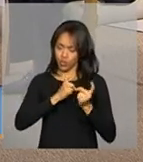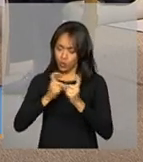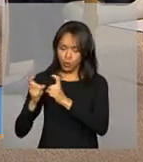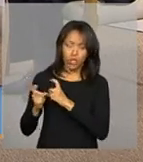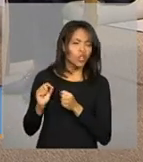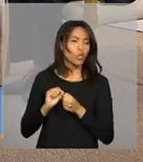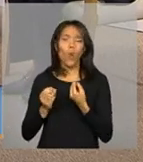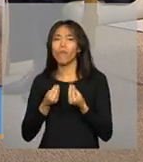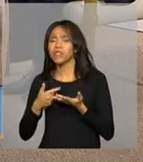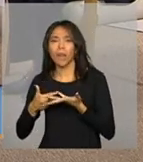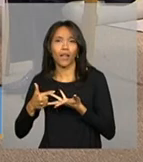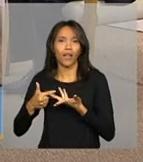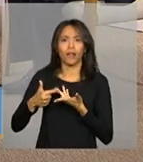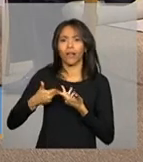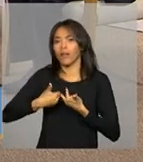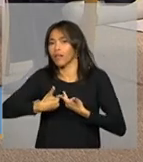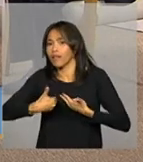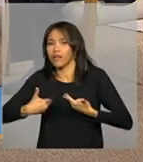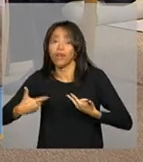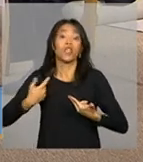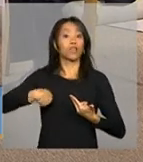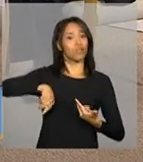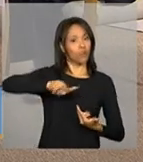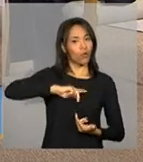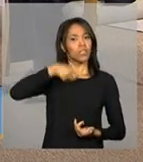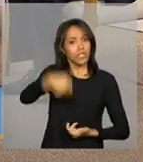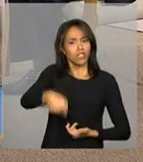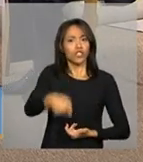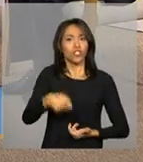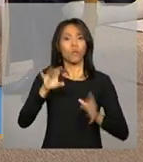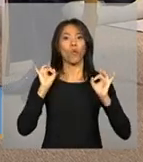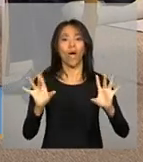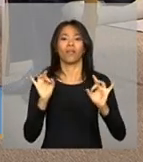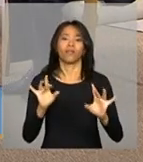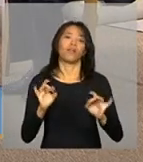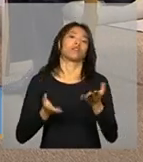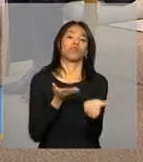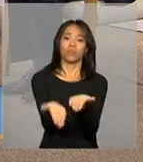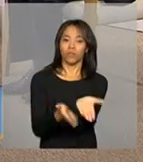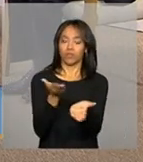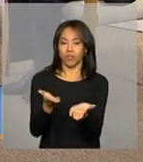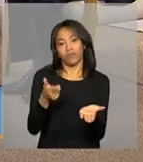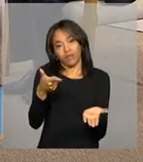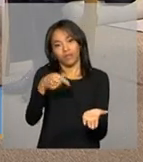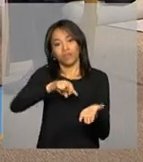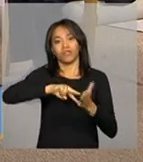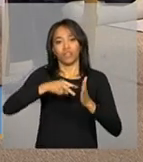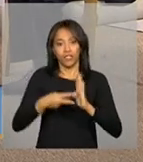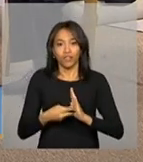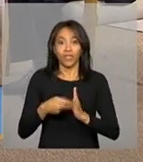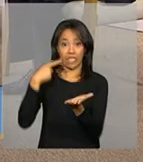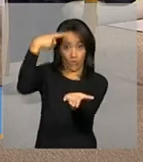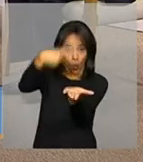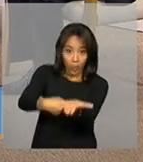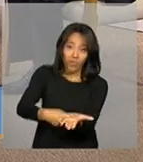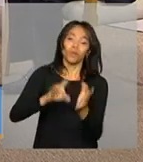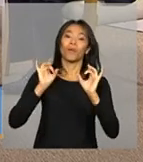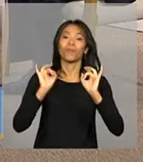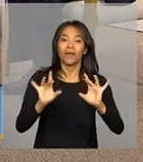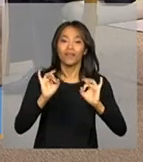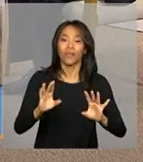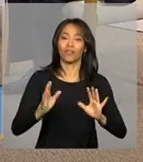instâncias deliberativas que nós exigimos essa qualidade Então esse papo representa muito disso uma qualidade de